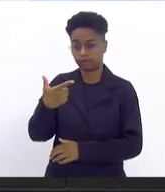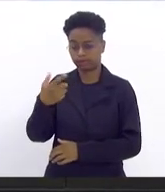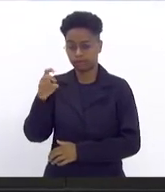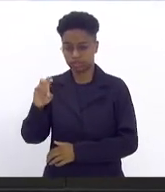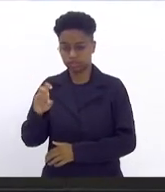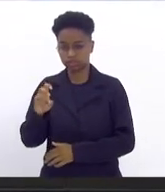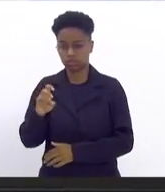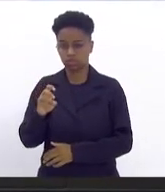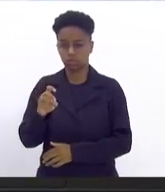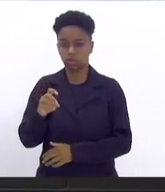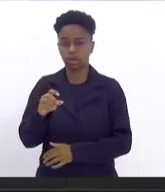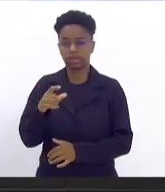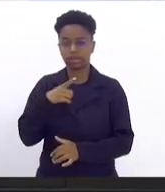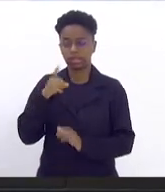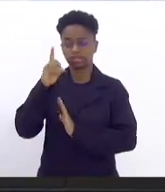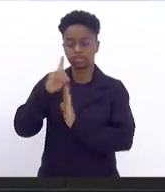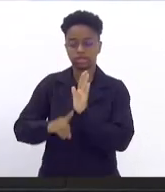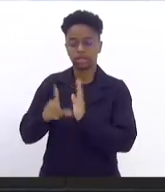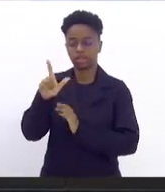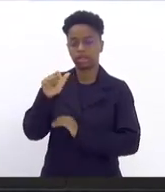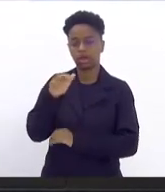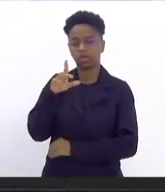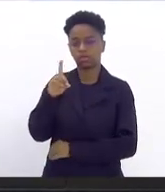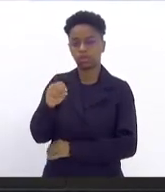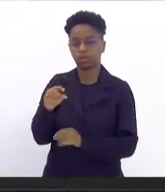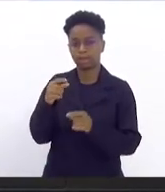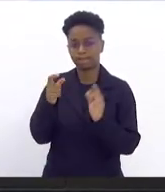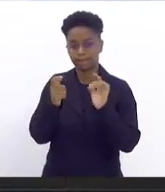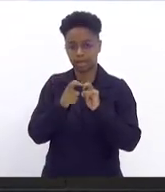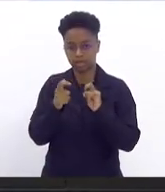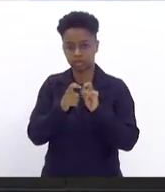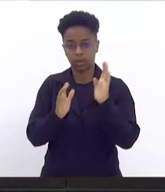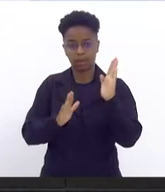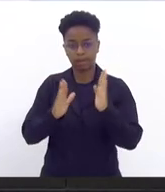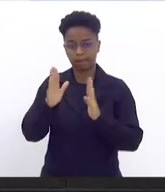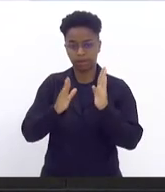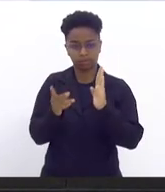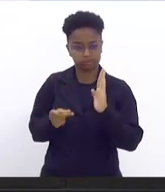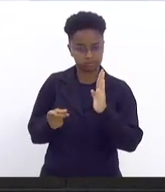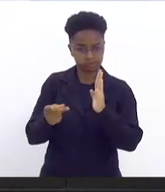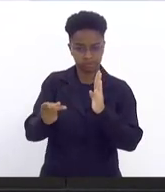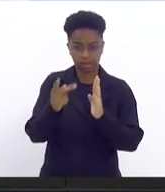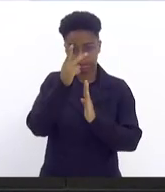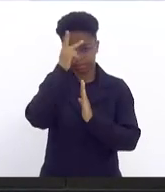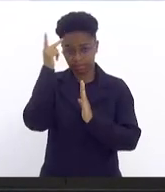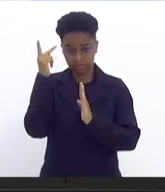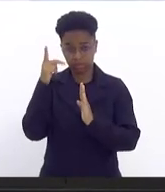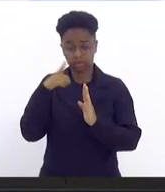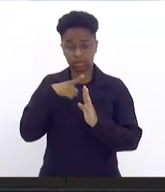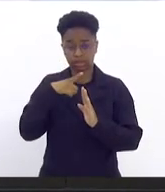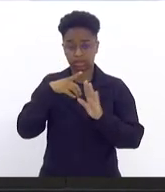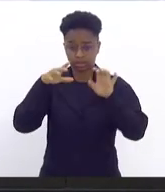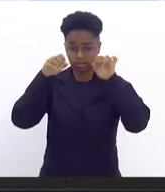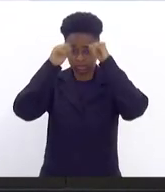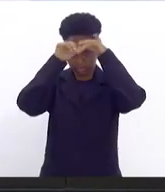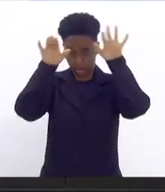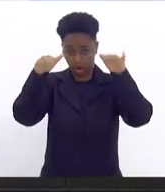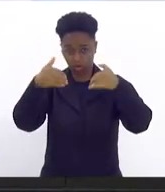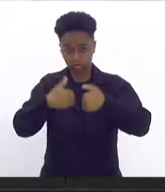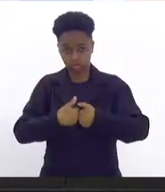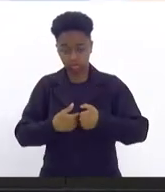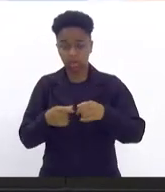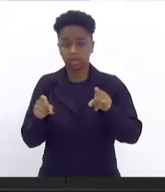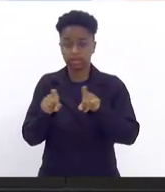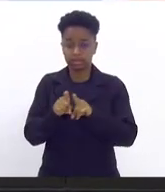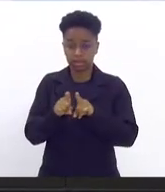ampliar o direito ao laudo médico por tempo indeterminado ao portador de transtorno de espectro autista e vedar a